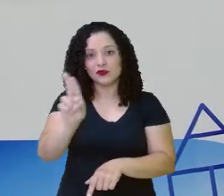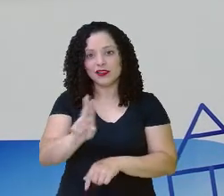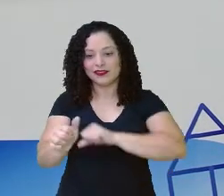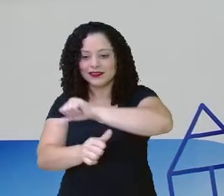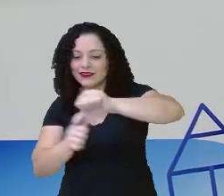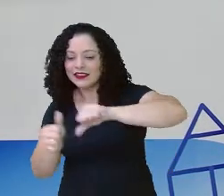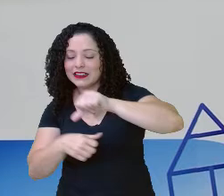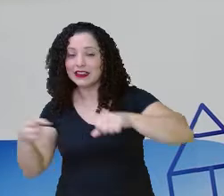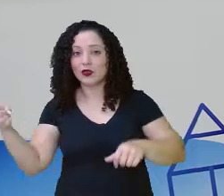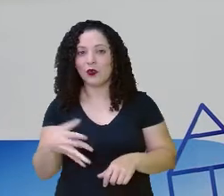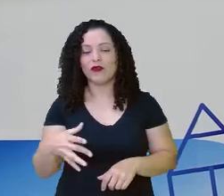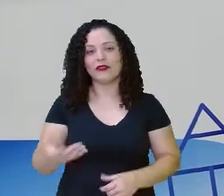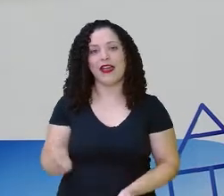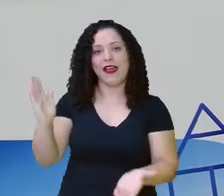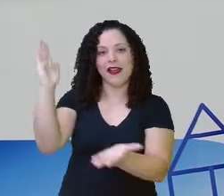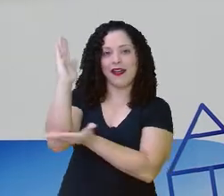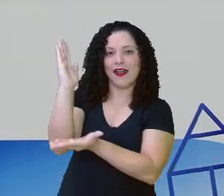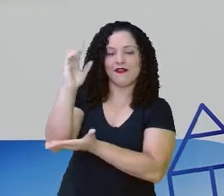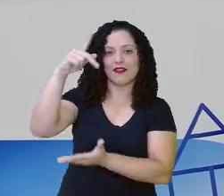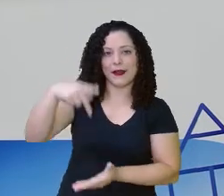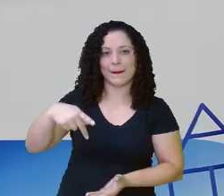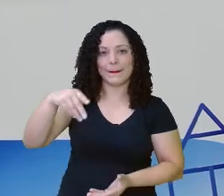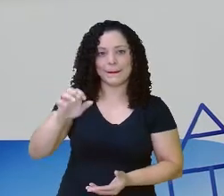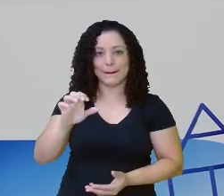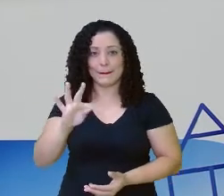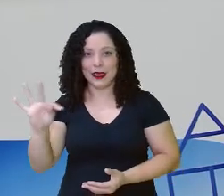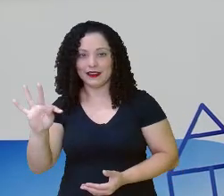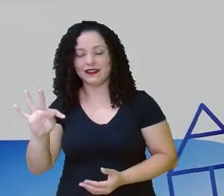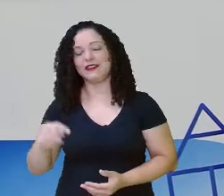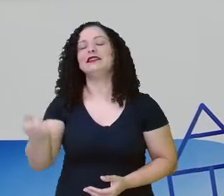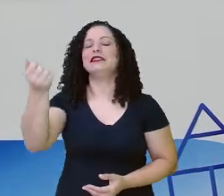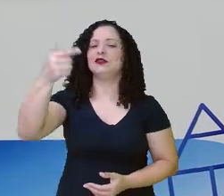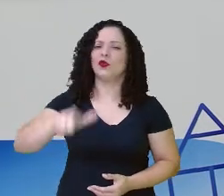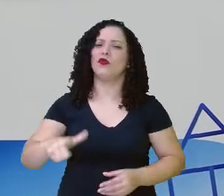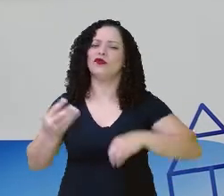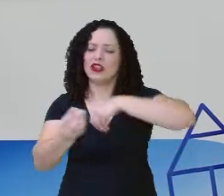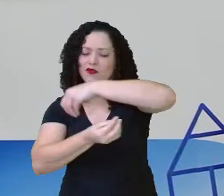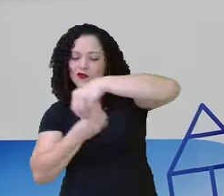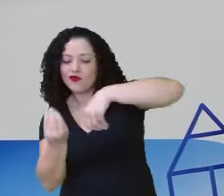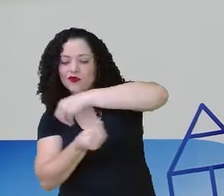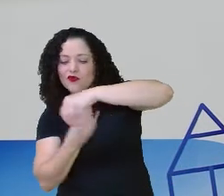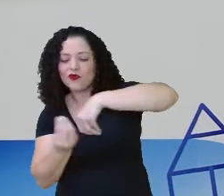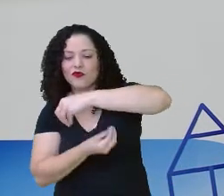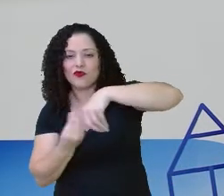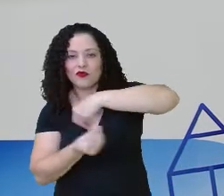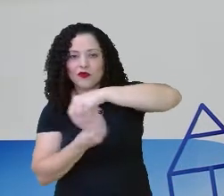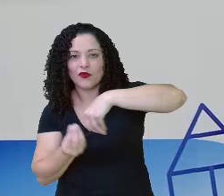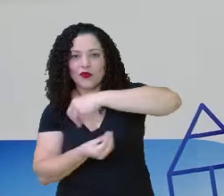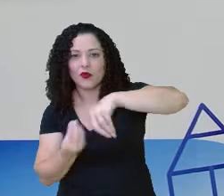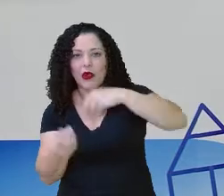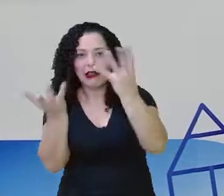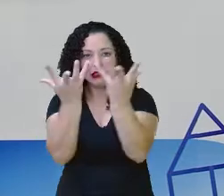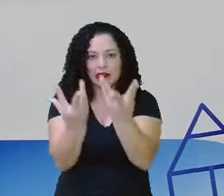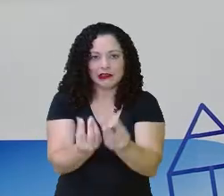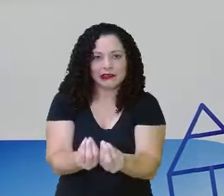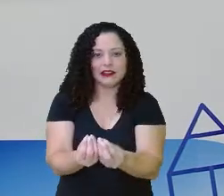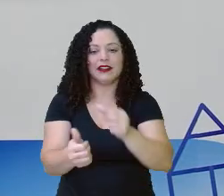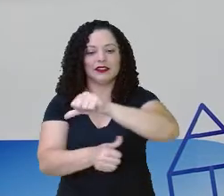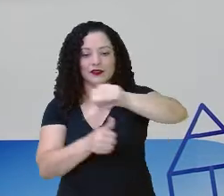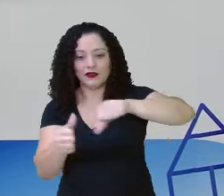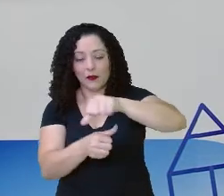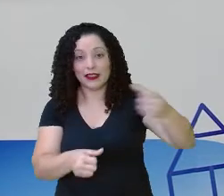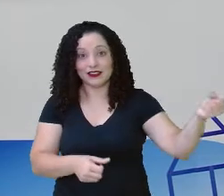PET foi utilizada, ela retorna para a fábrica, vai ser derretida e transformada novamente numa